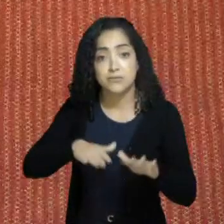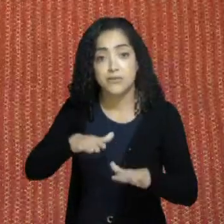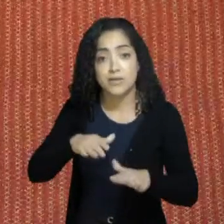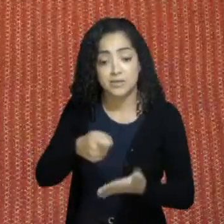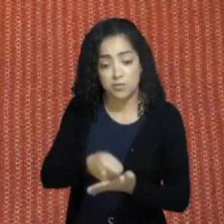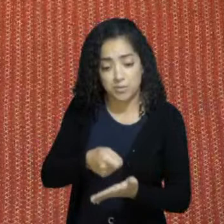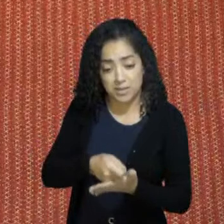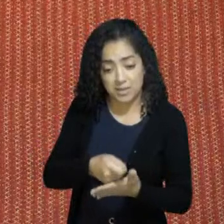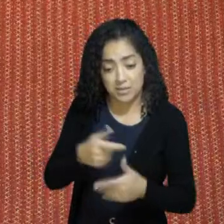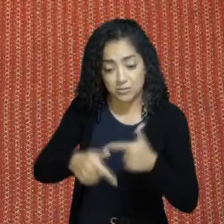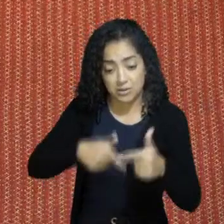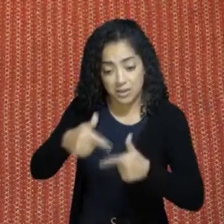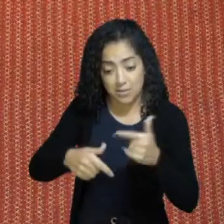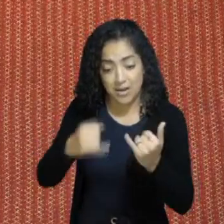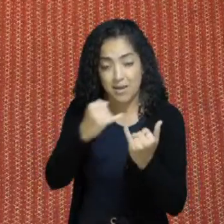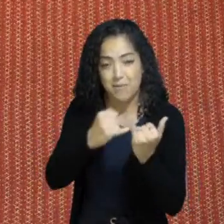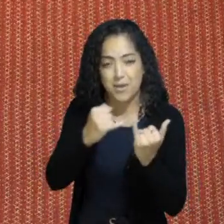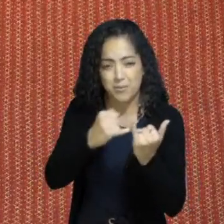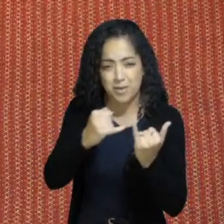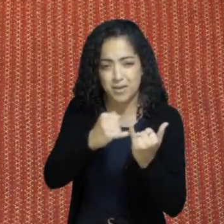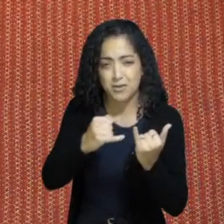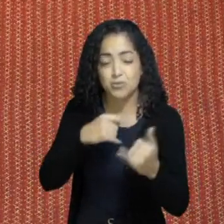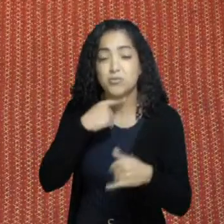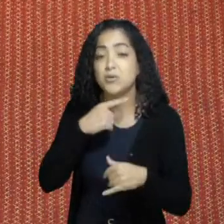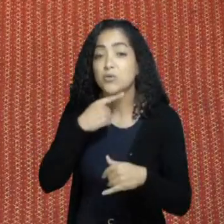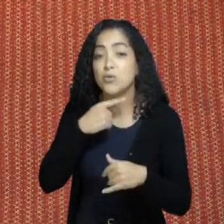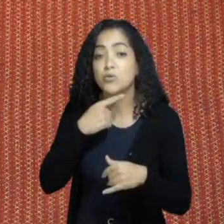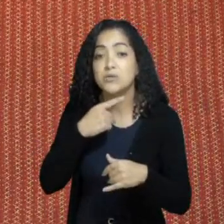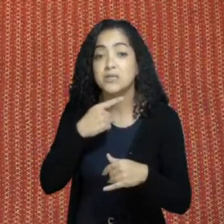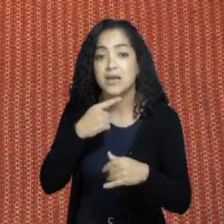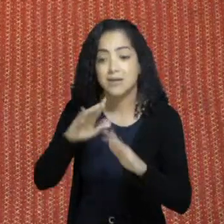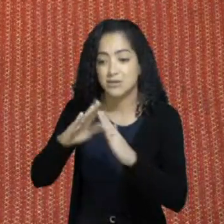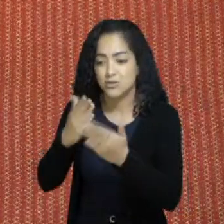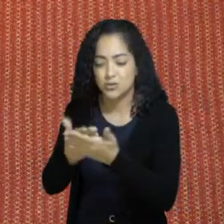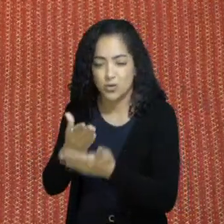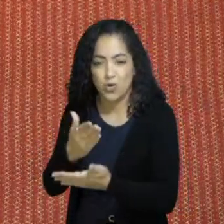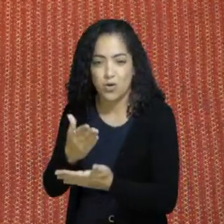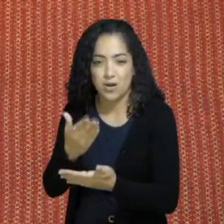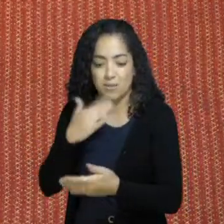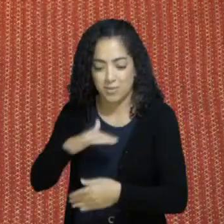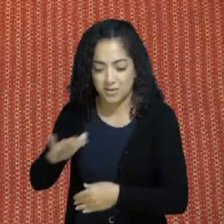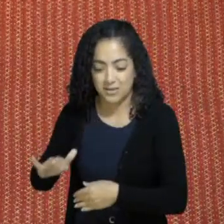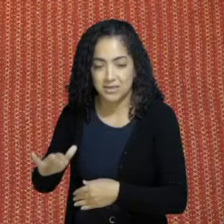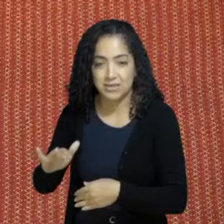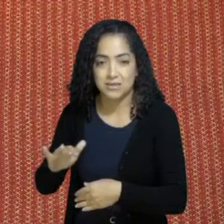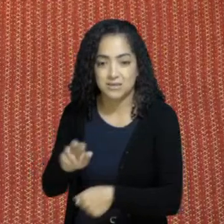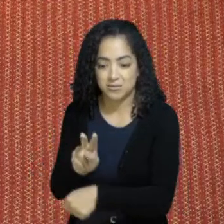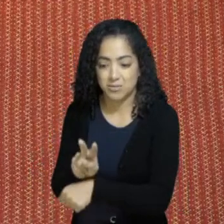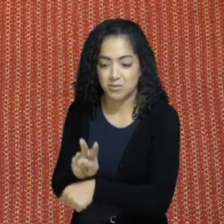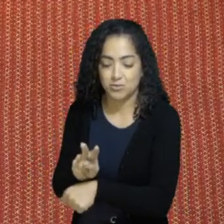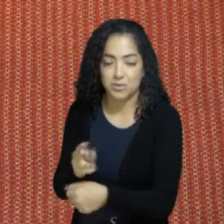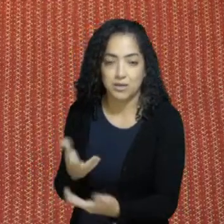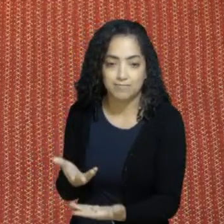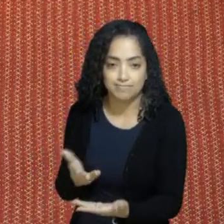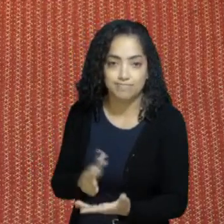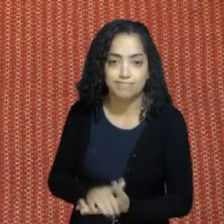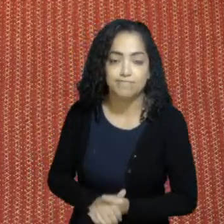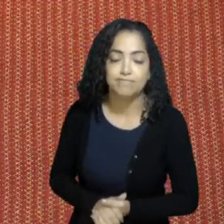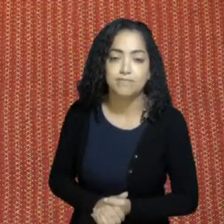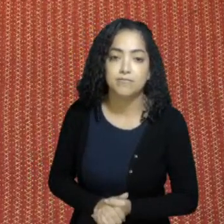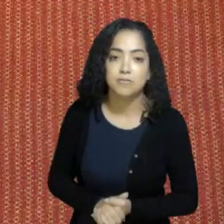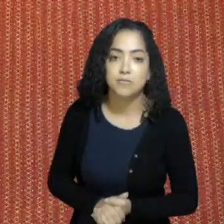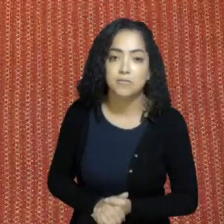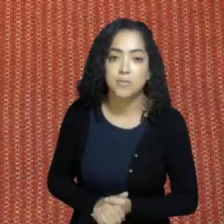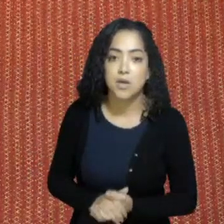a trabalhar somente meio período porque não consegue creche em período integral para as crianças que uma